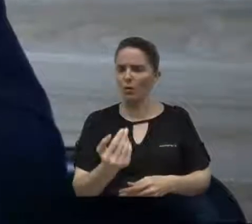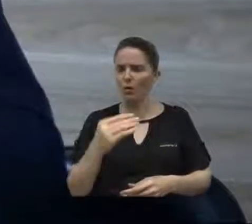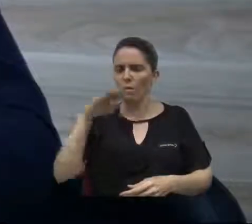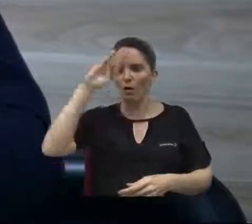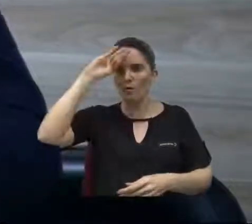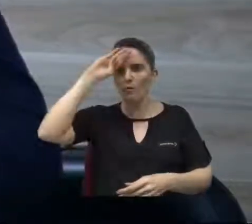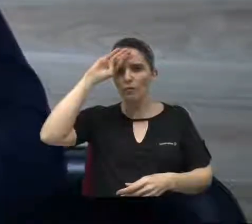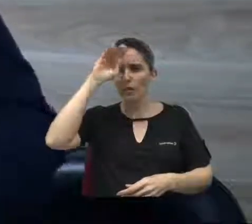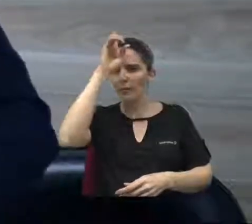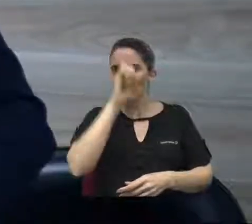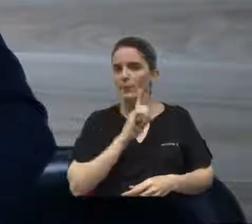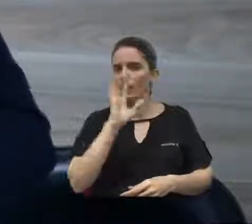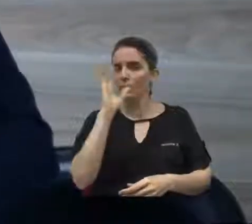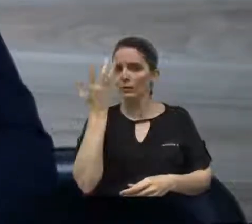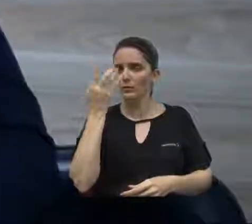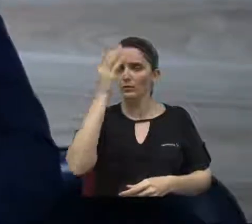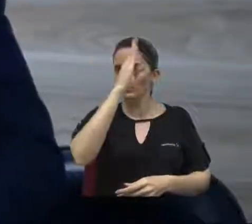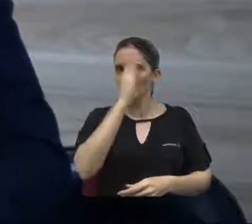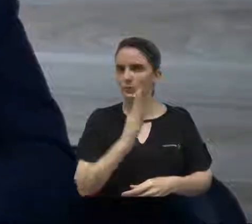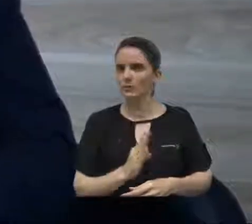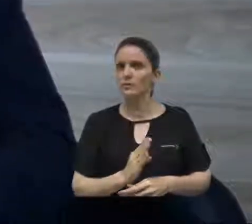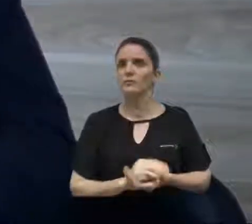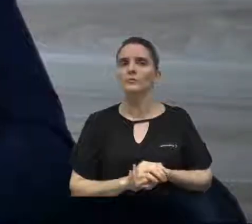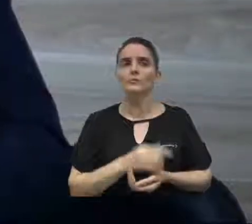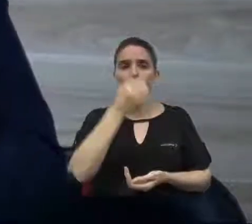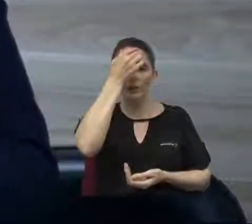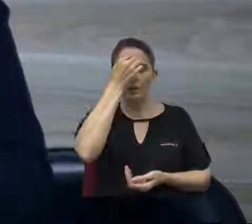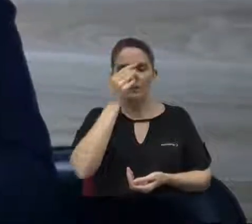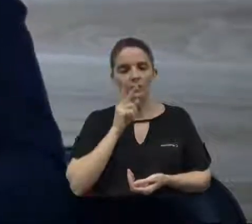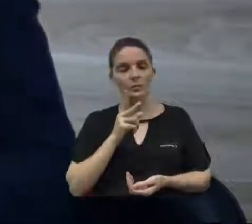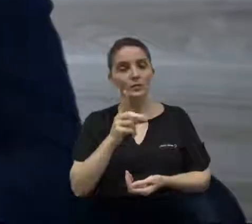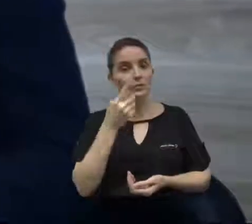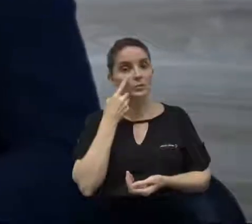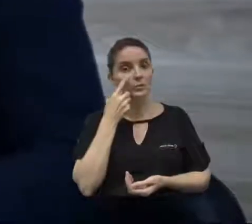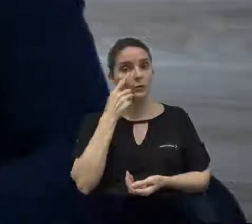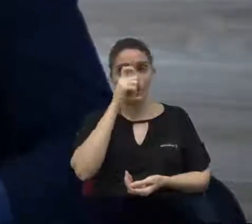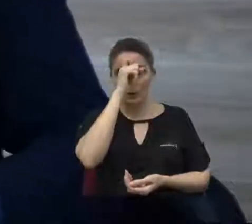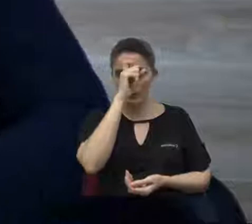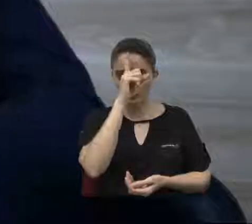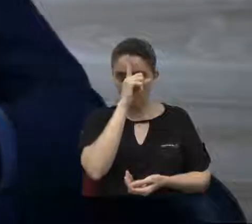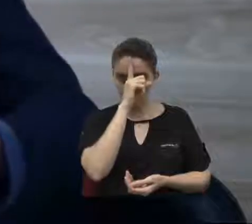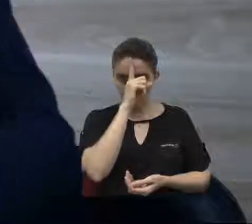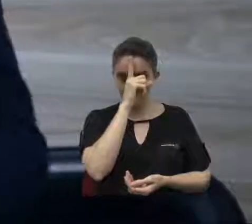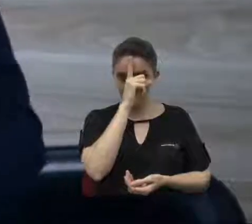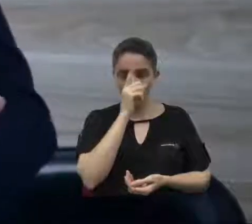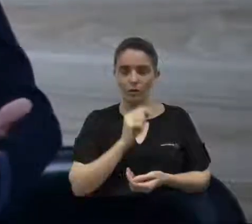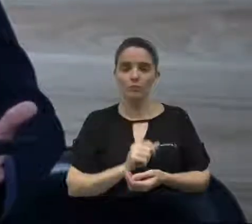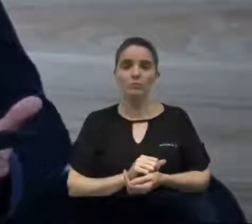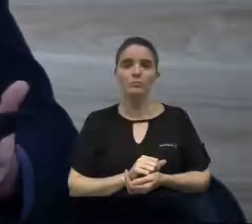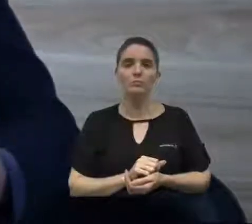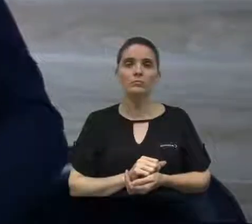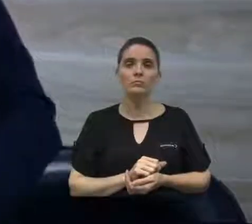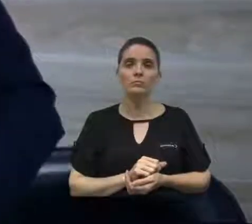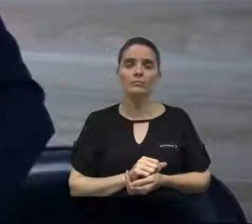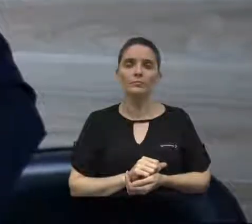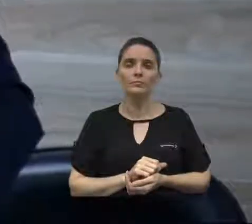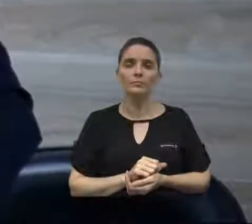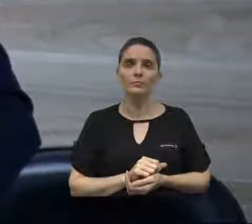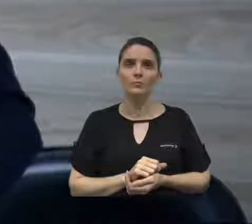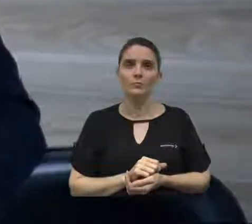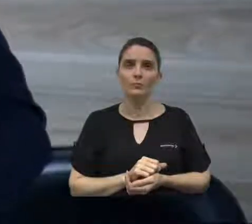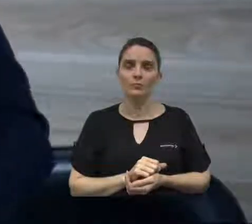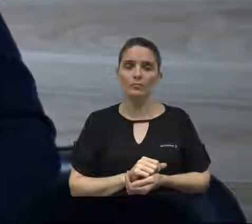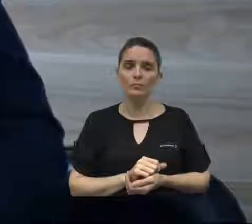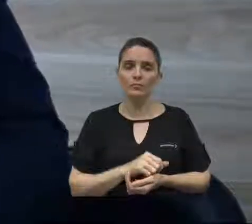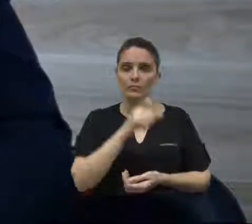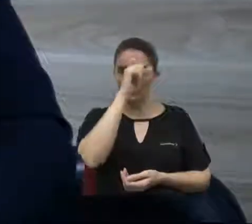fonte disso, eu sempre busco literatura, mas é de um hospital, não sei se conhecido ou não tão importante,